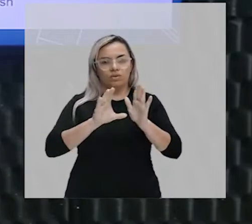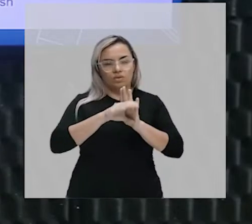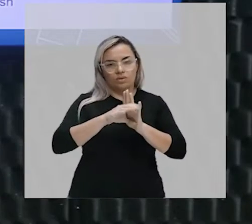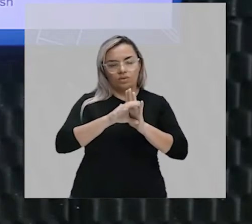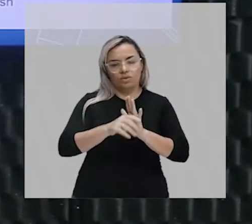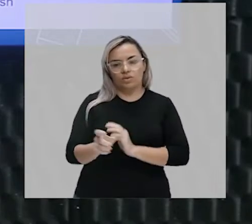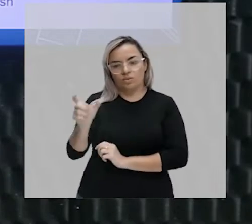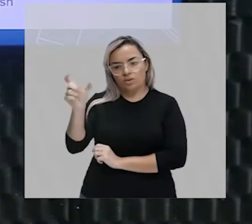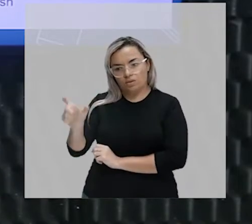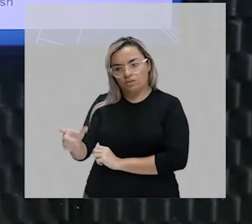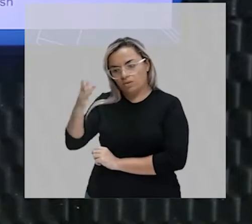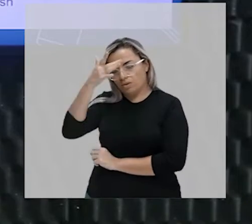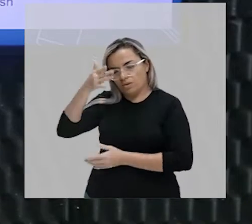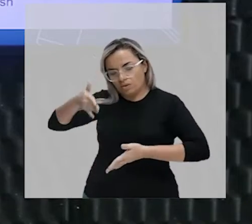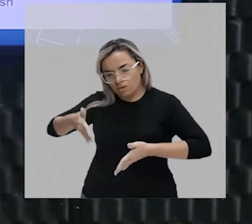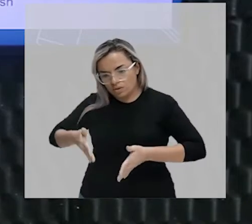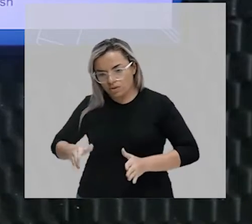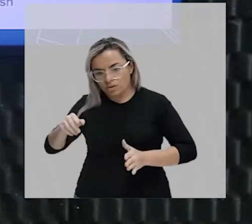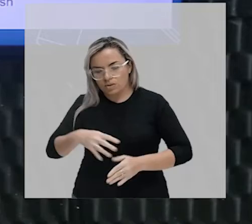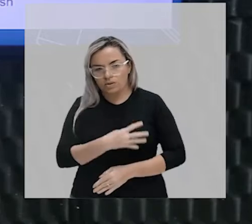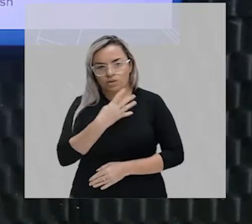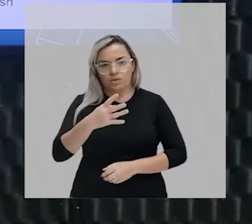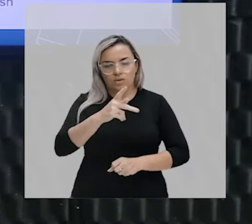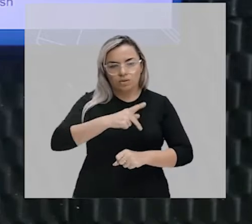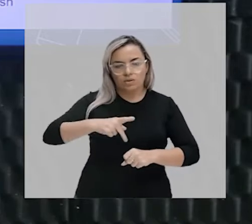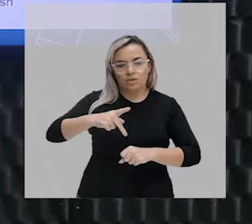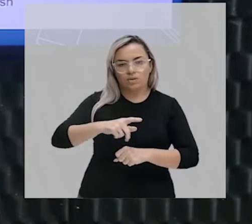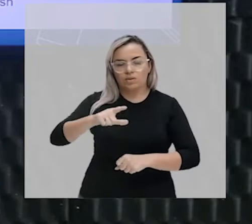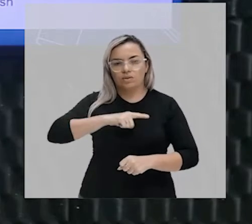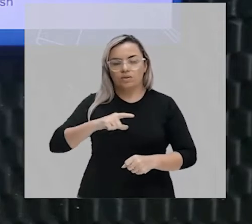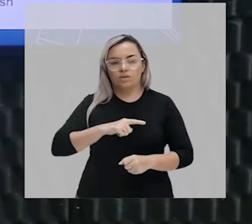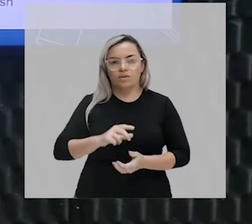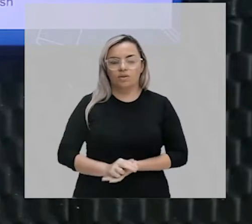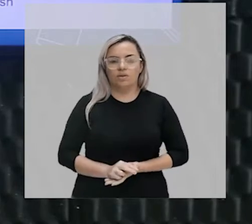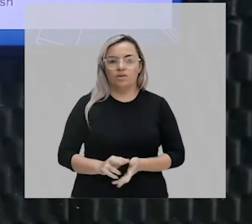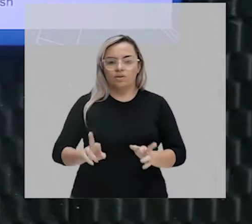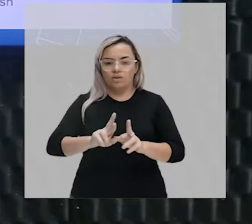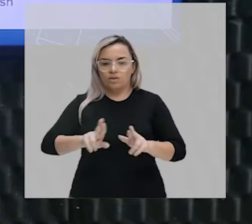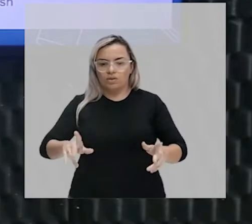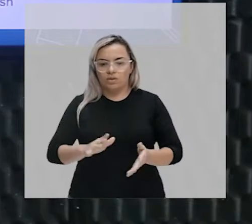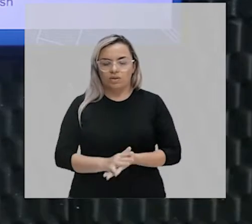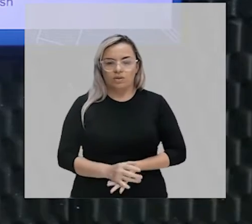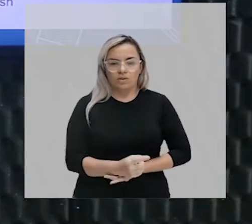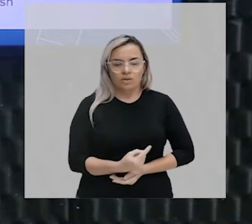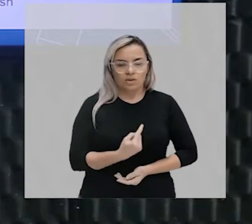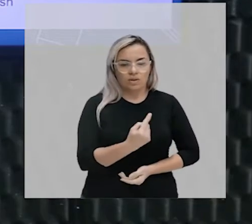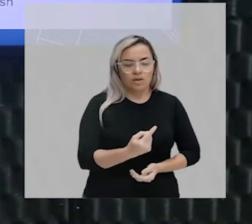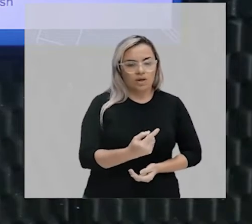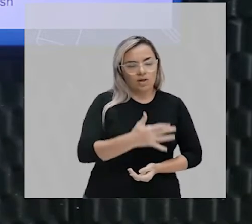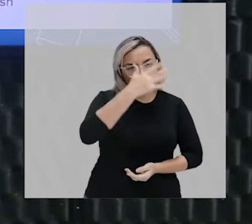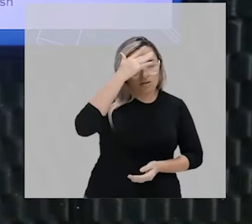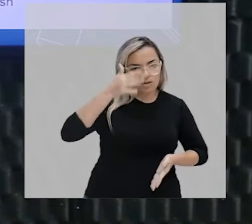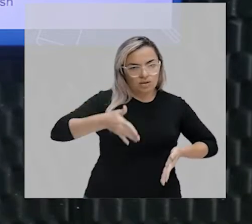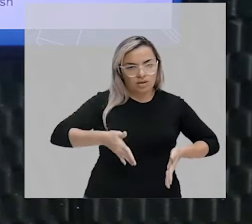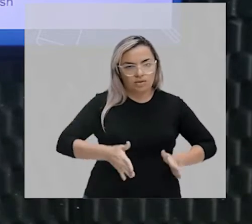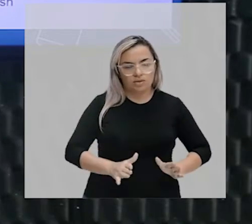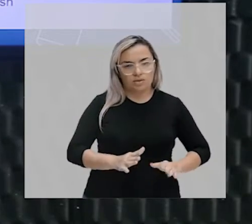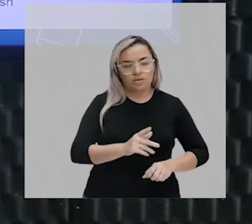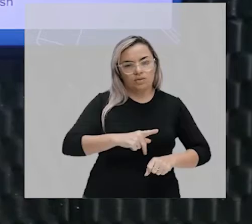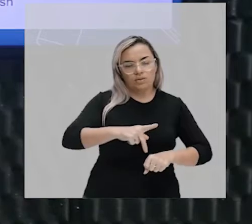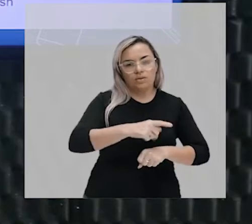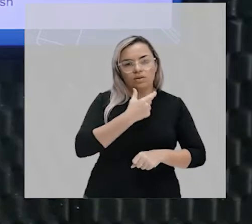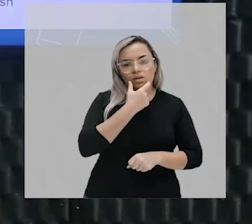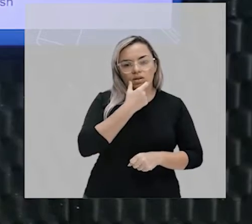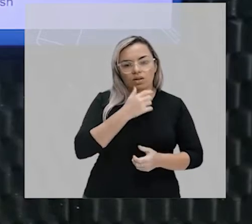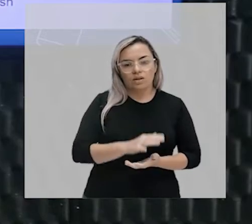britânico e aí você tem as diferenças estão por exemplo a pessoa nasceu especificamente na Inglaterra Ela tanto tem esse